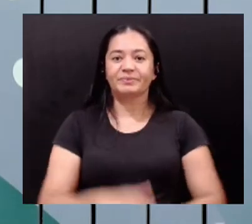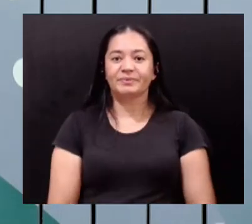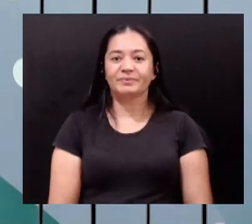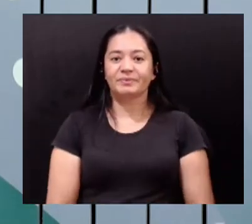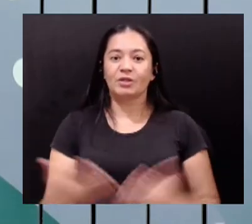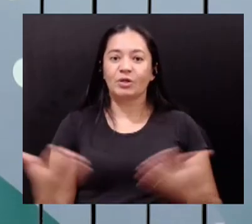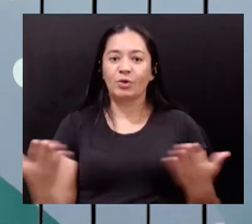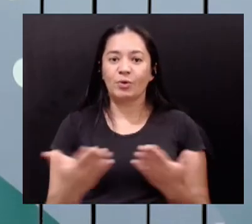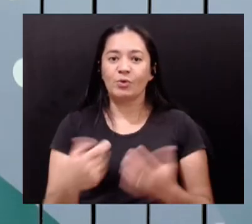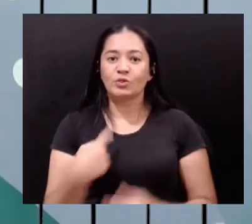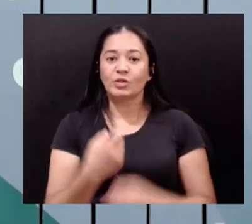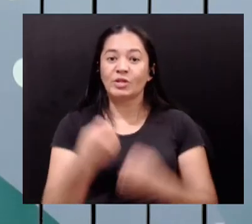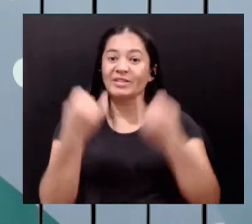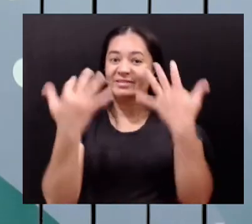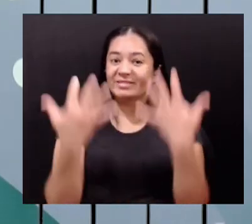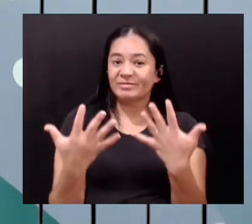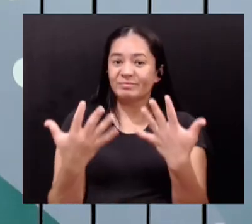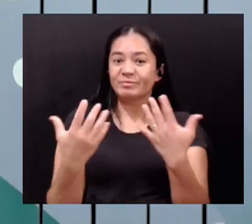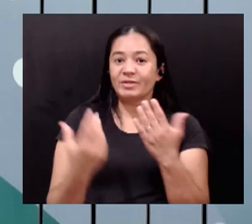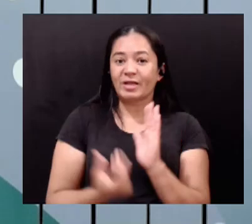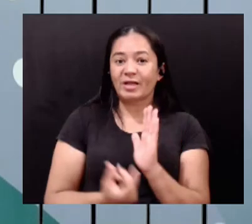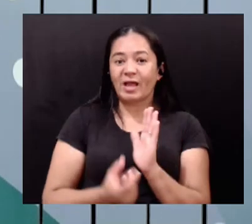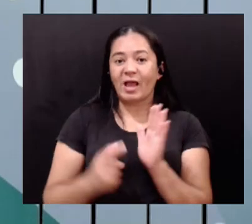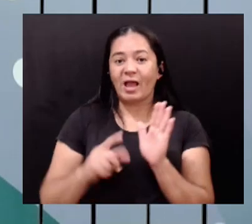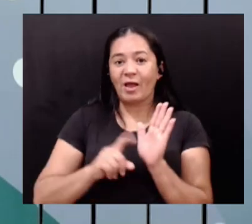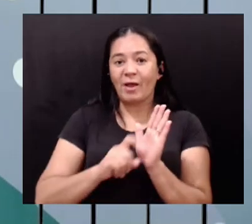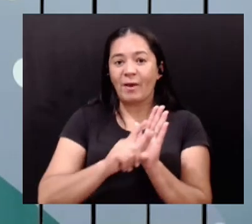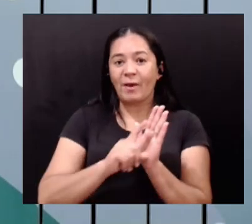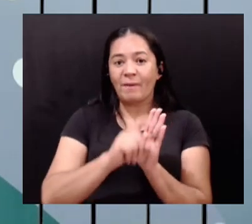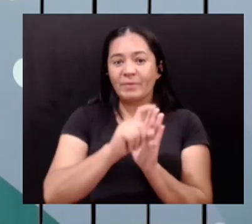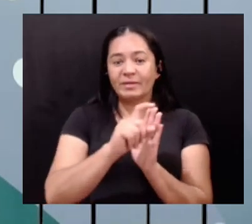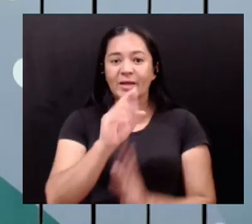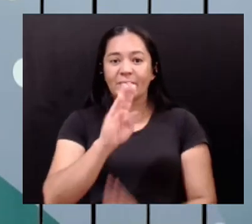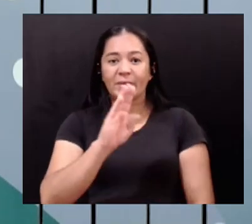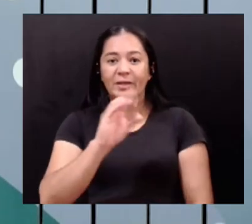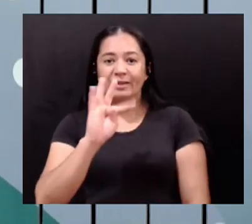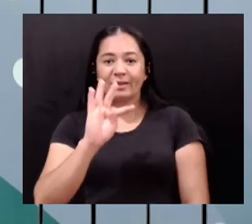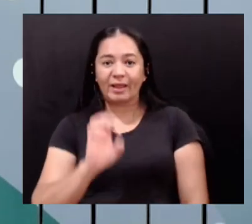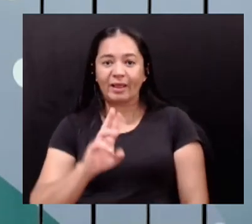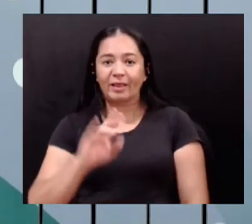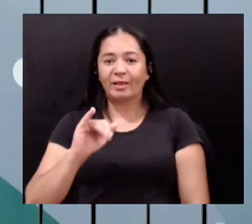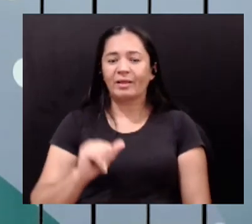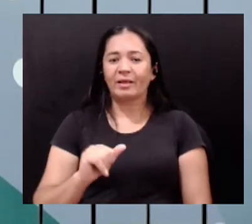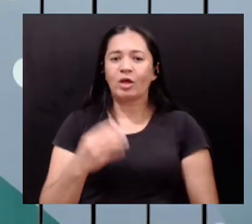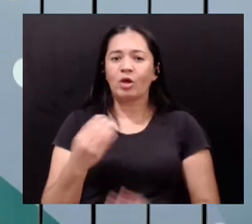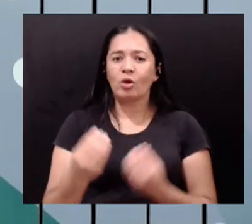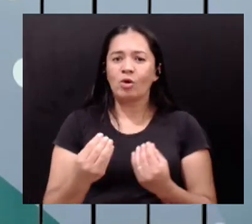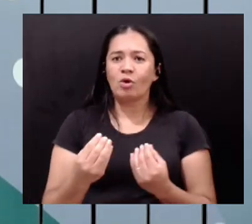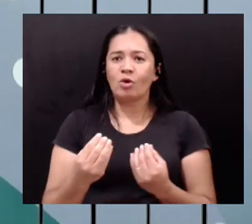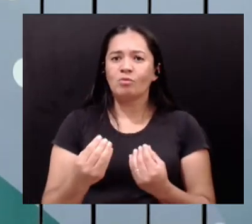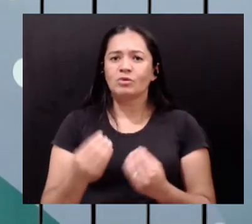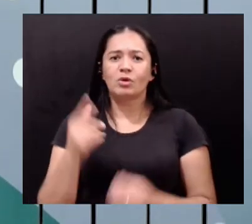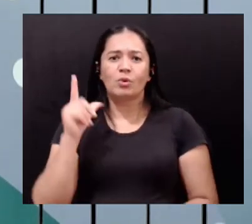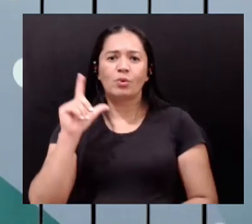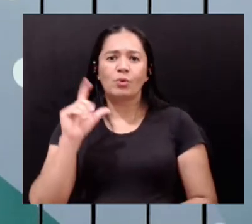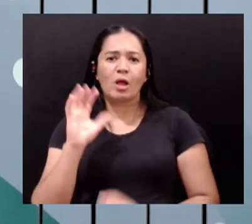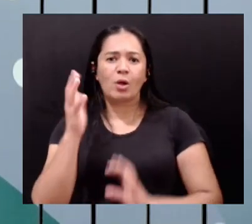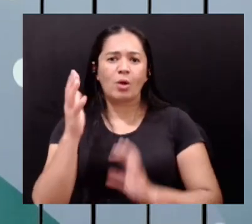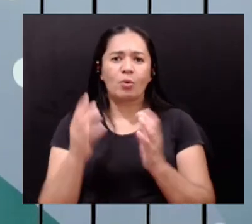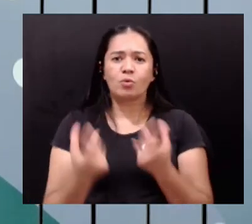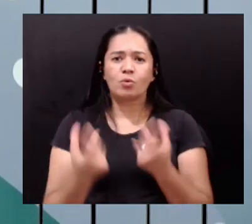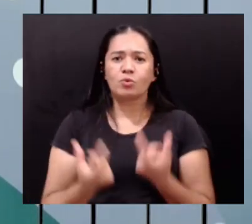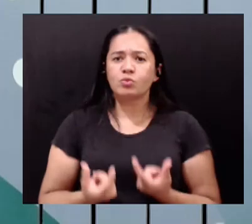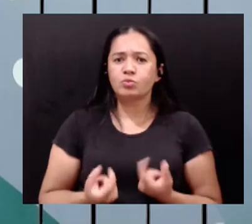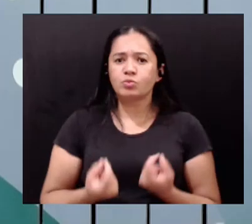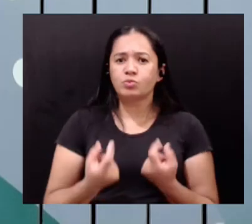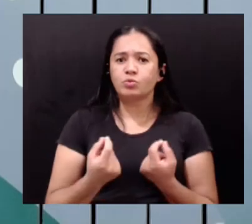a bactéria H. pylori. Quando pensamos no que causa câncer, fatores como genética e estilo de